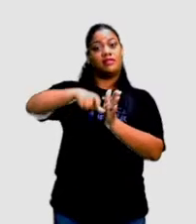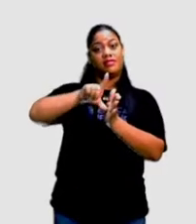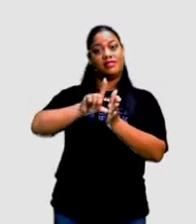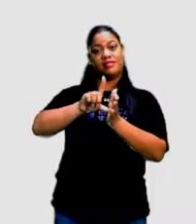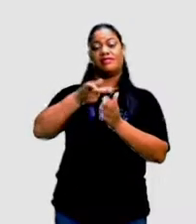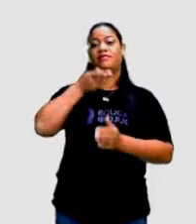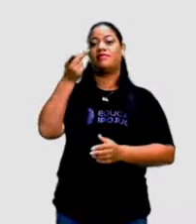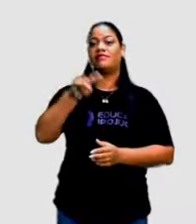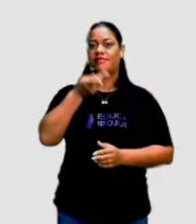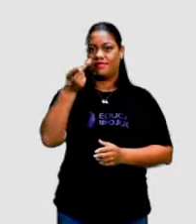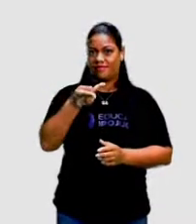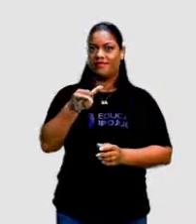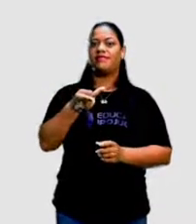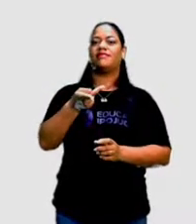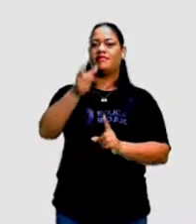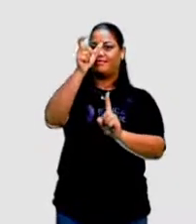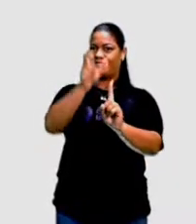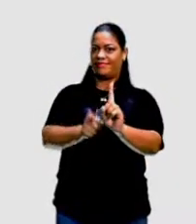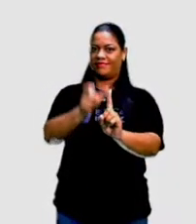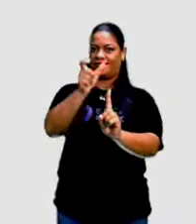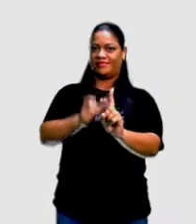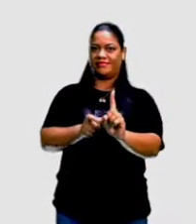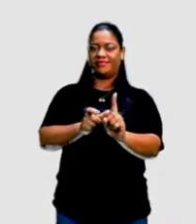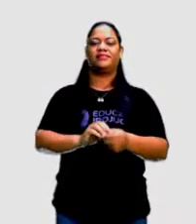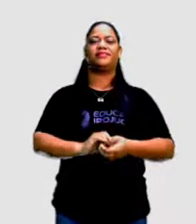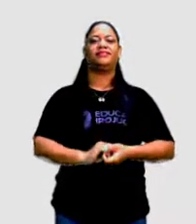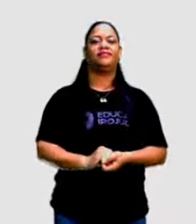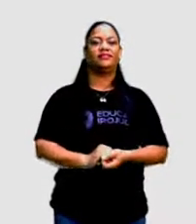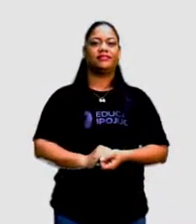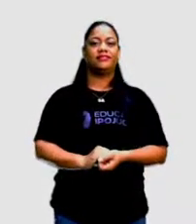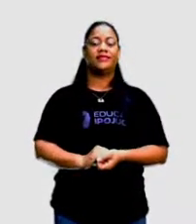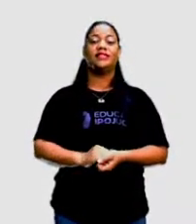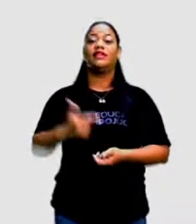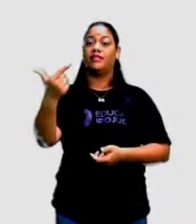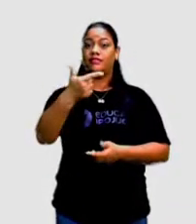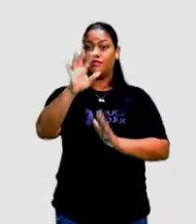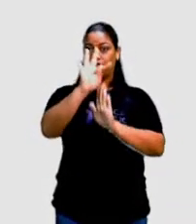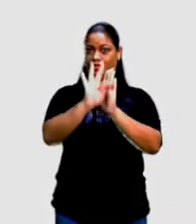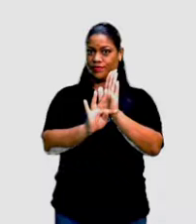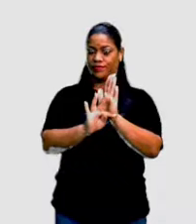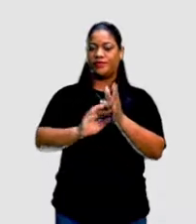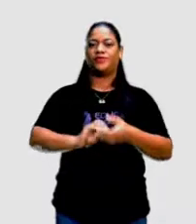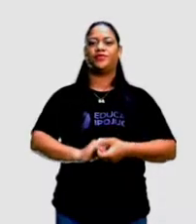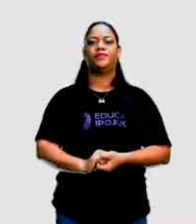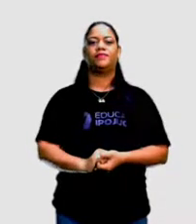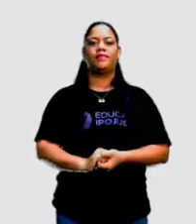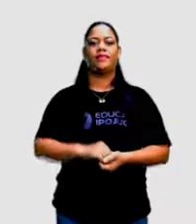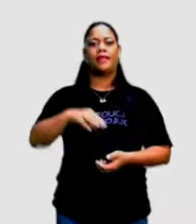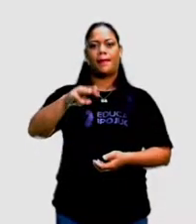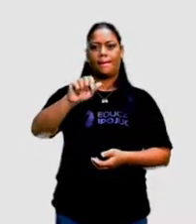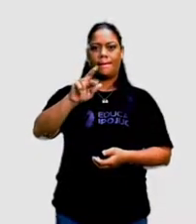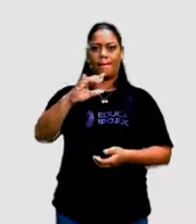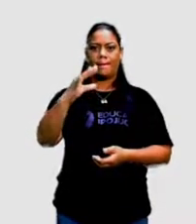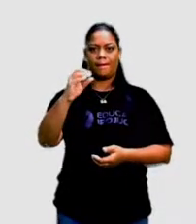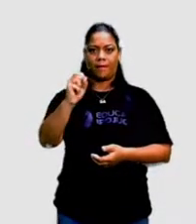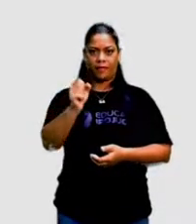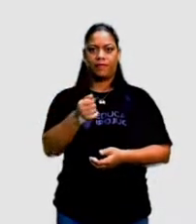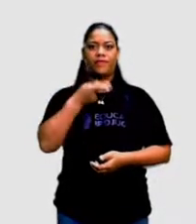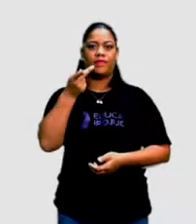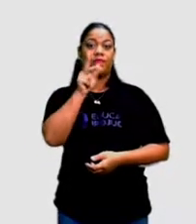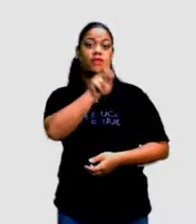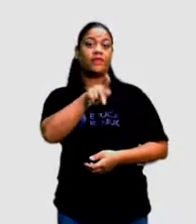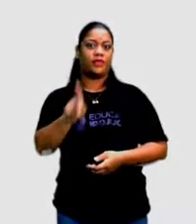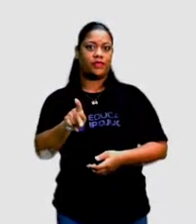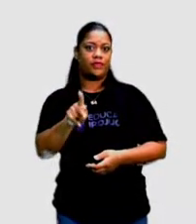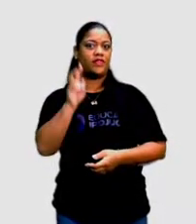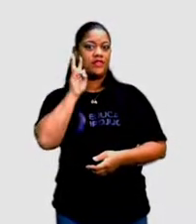Antes da fala da personagem. E o segundo texto ficou da seguinte maneira. Marcos disse ao professor, olha